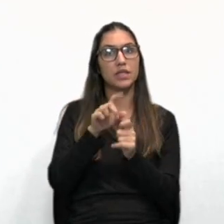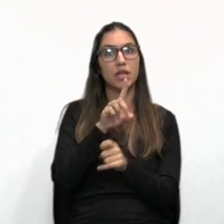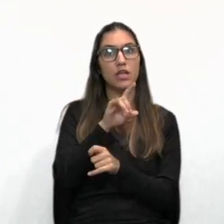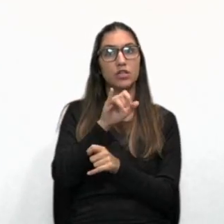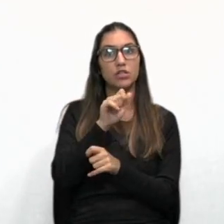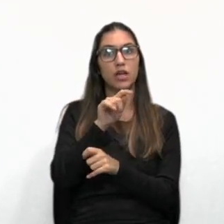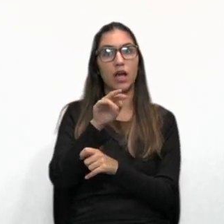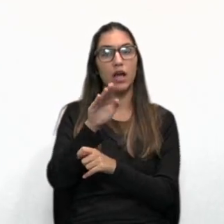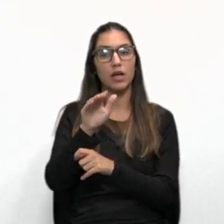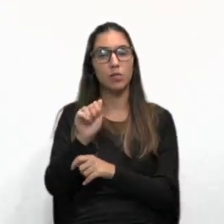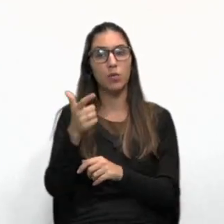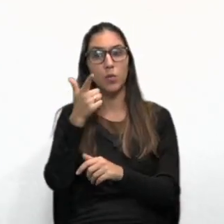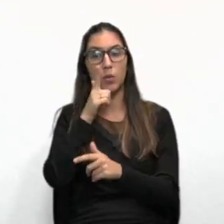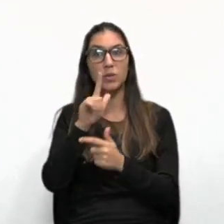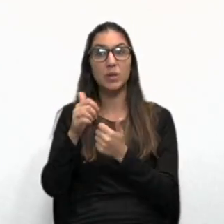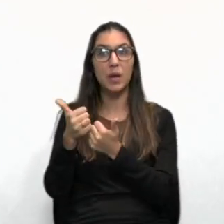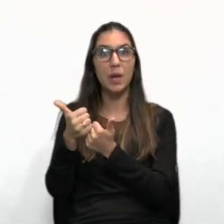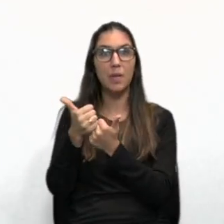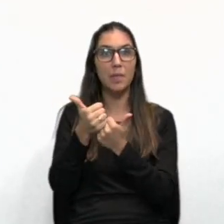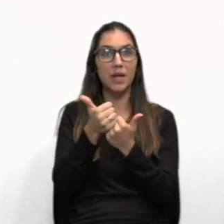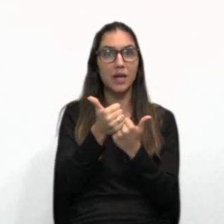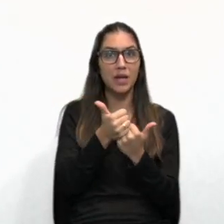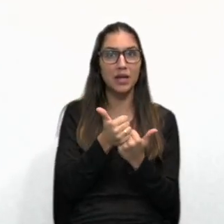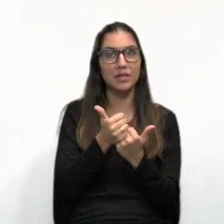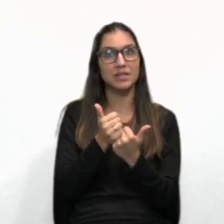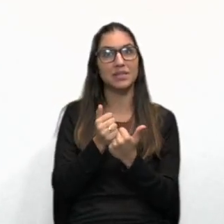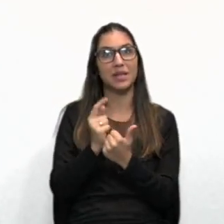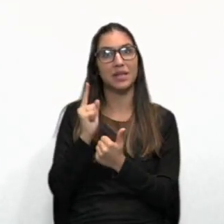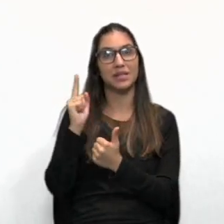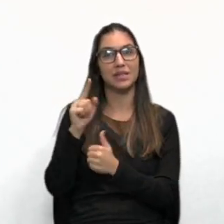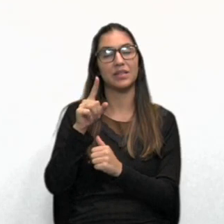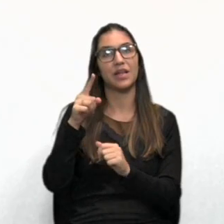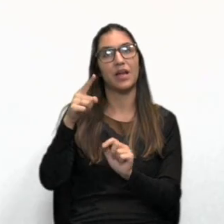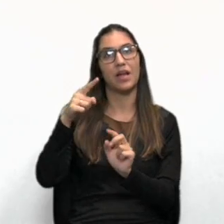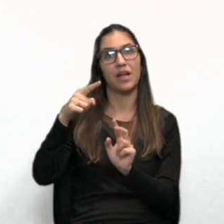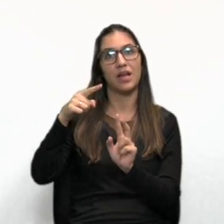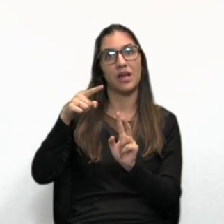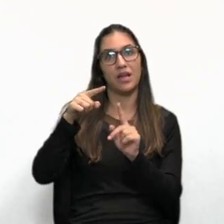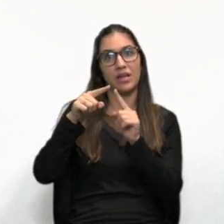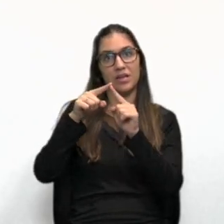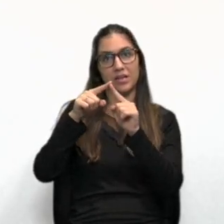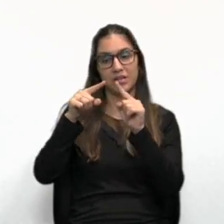para representar um diagrama